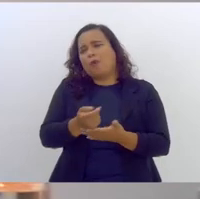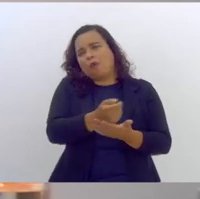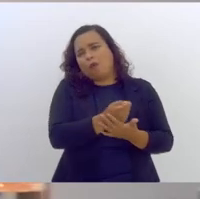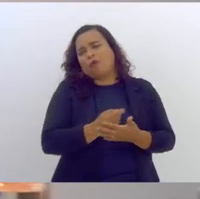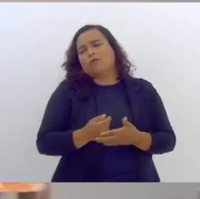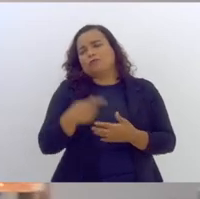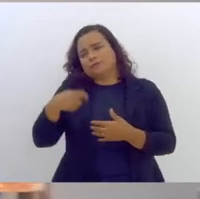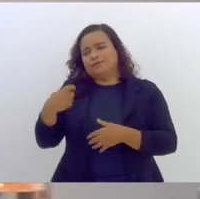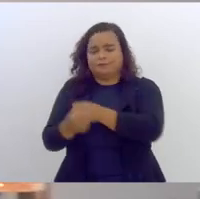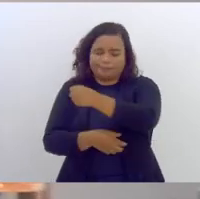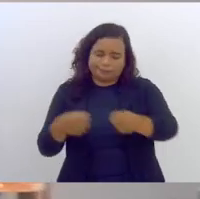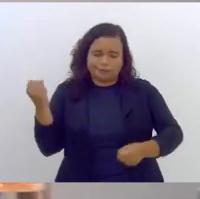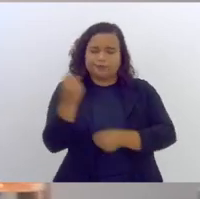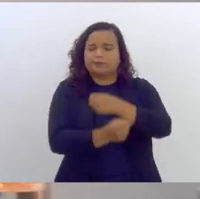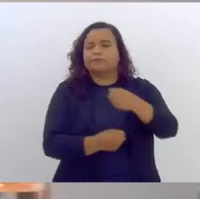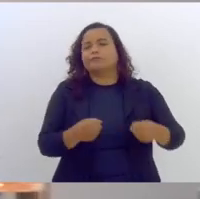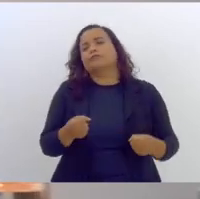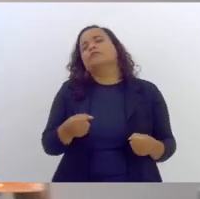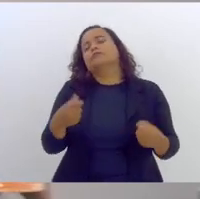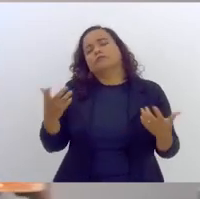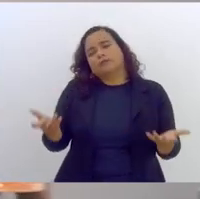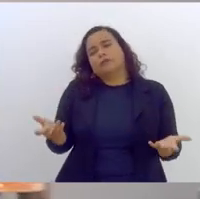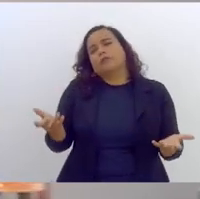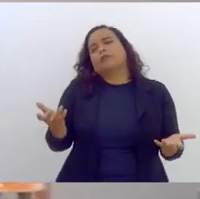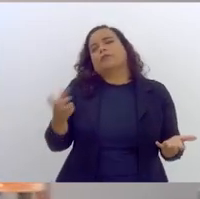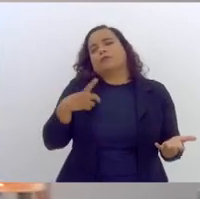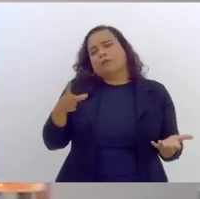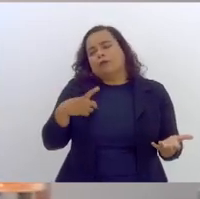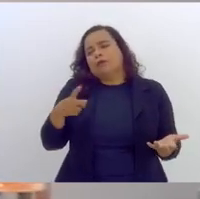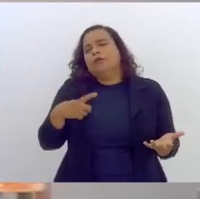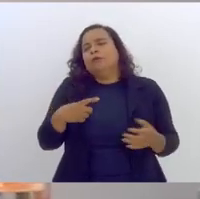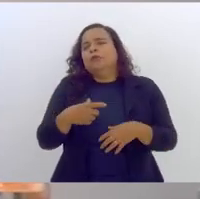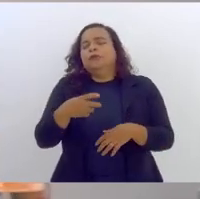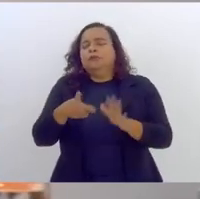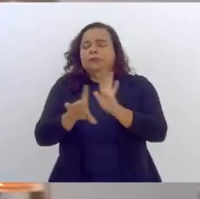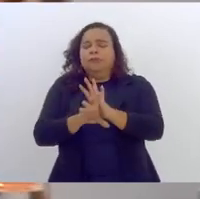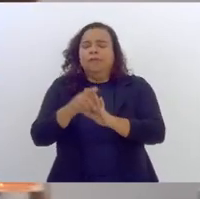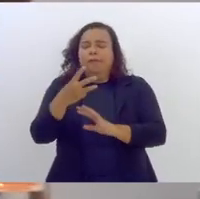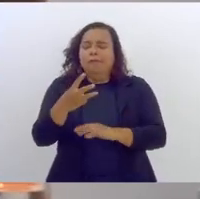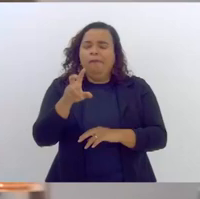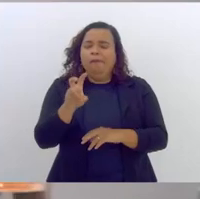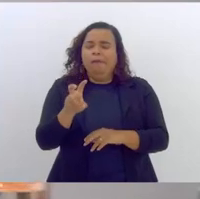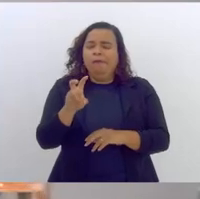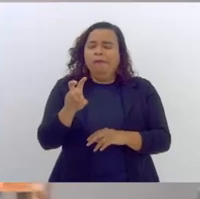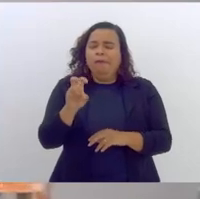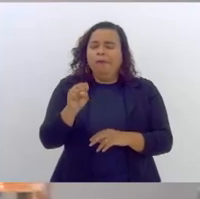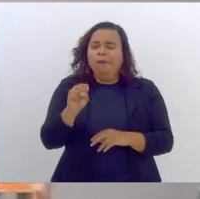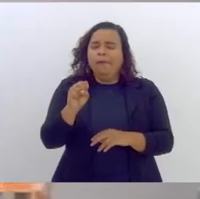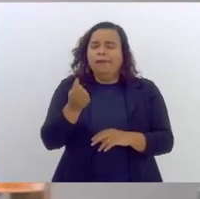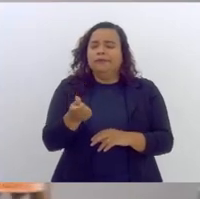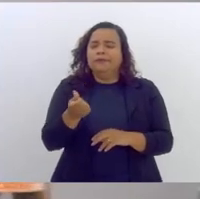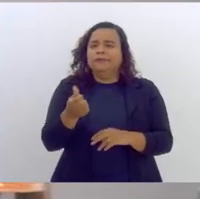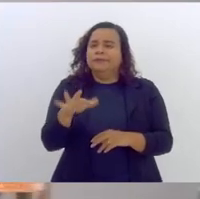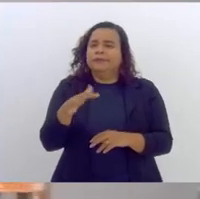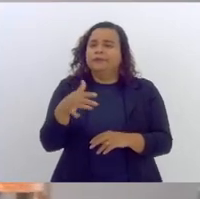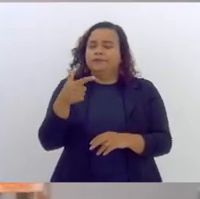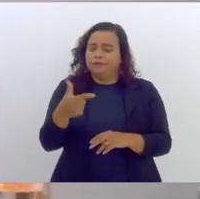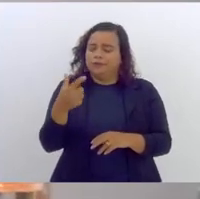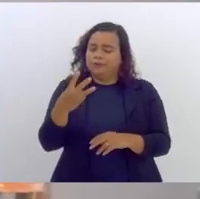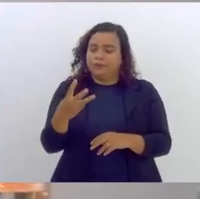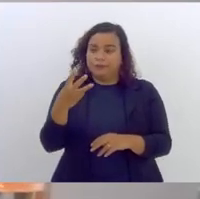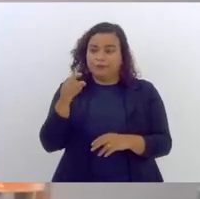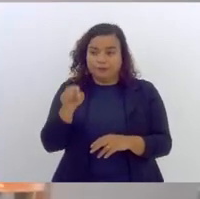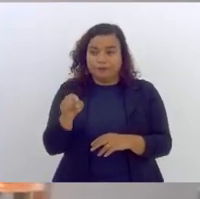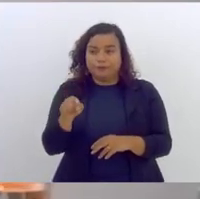bacanas preenchidas é o contrário nós temos ali 3586 com praticamente 23 mil